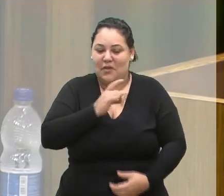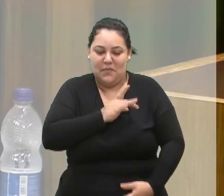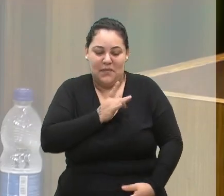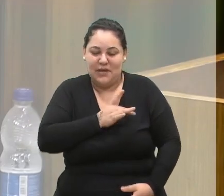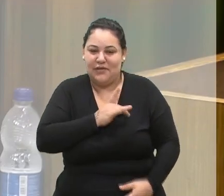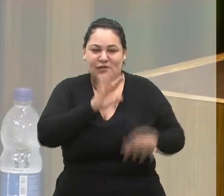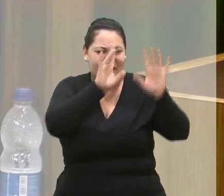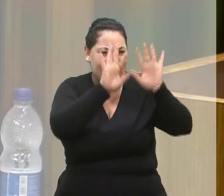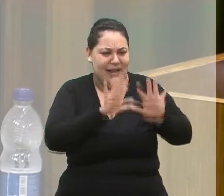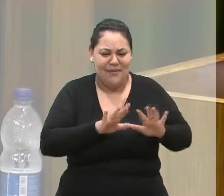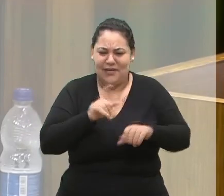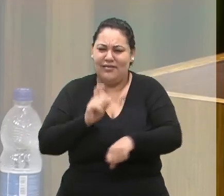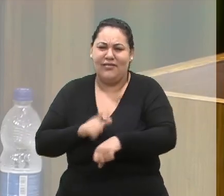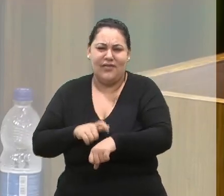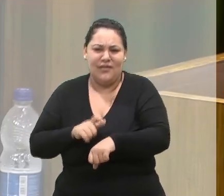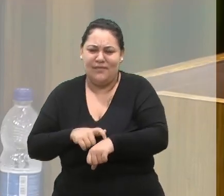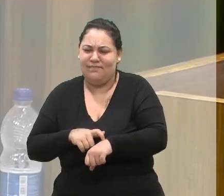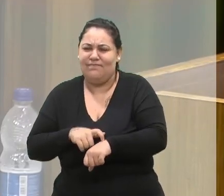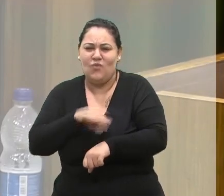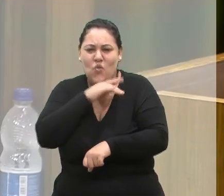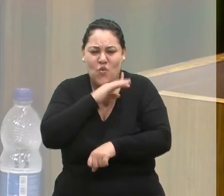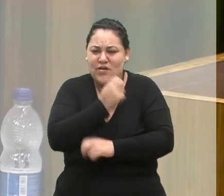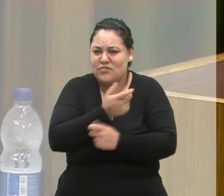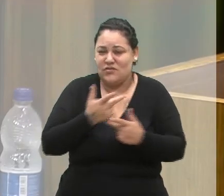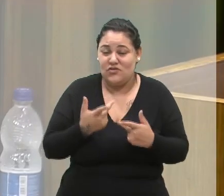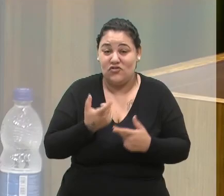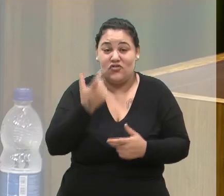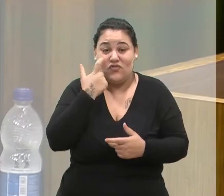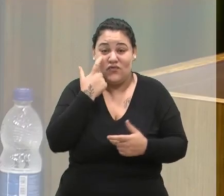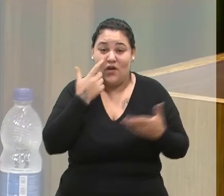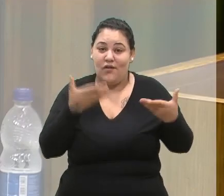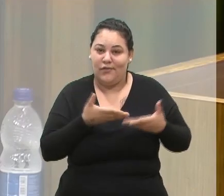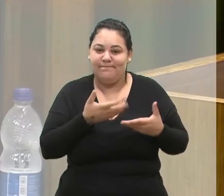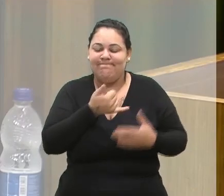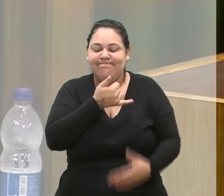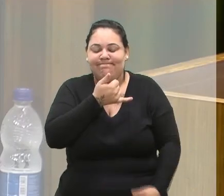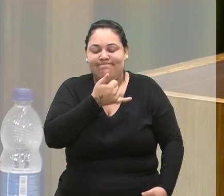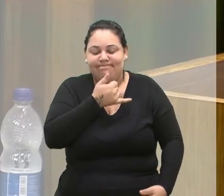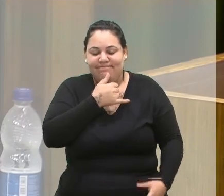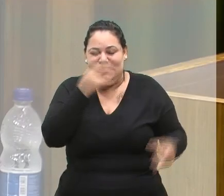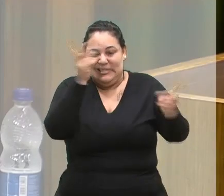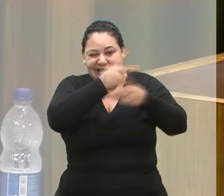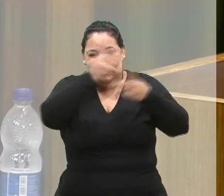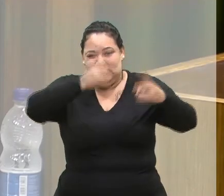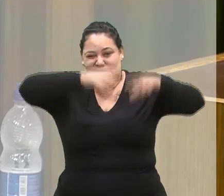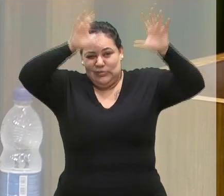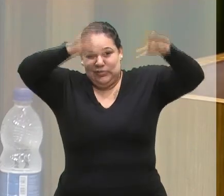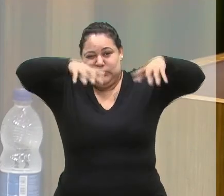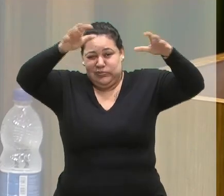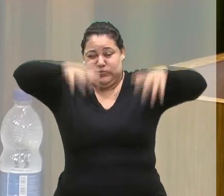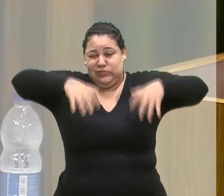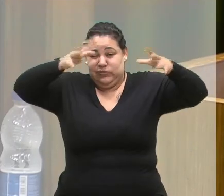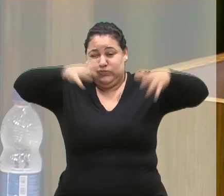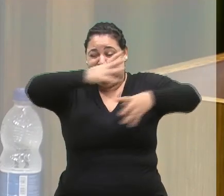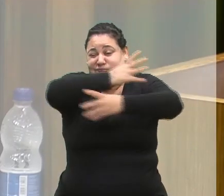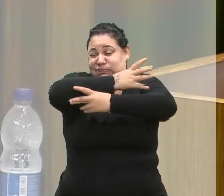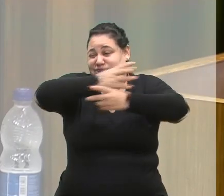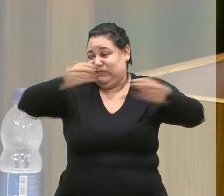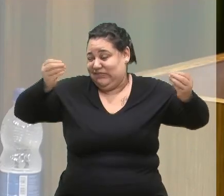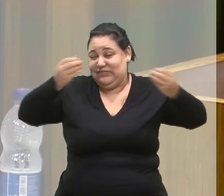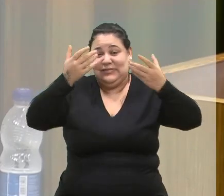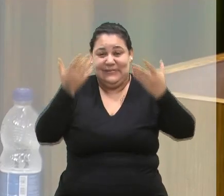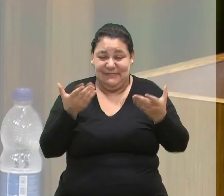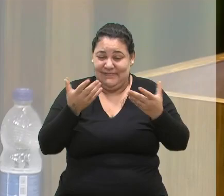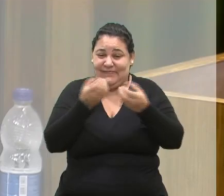clima. Isso nós vimos agora, aí, infelizmente, nas chuvas que tiveram aí, devastaram o nosso município. Então,